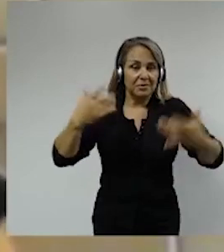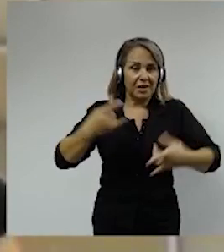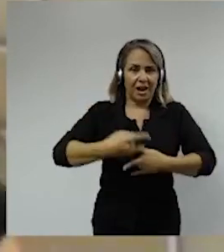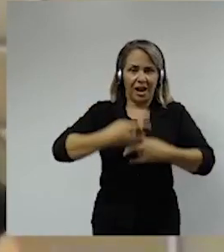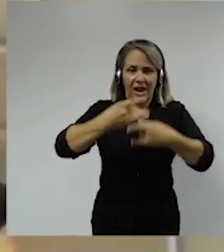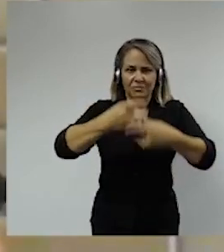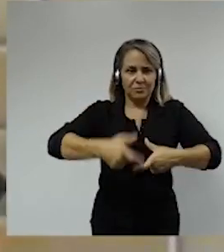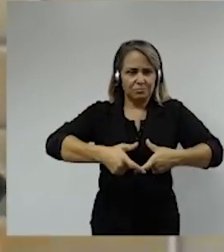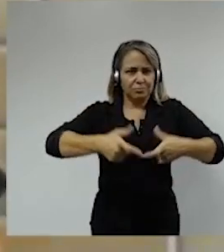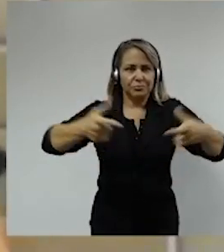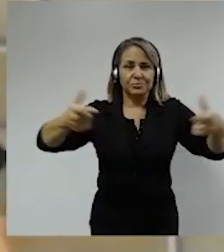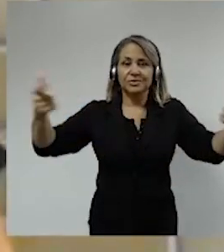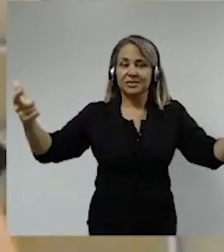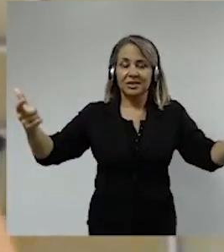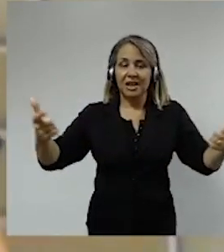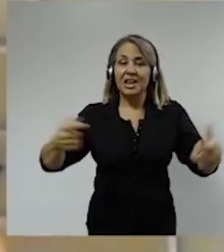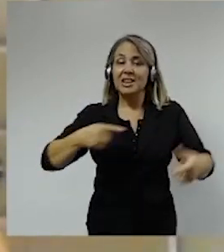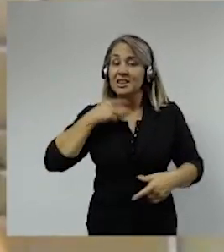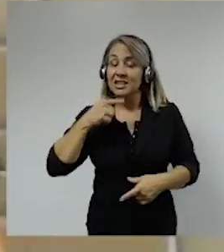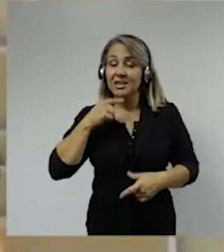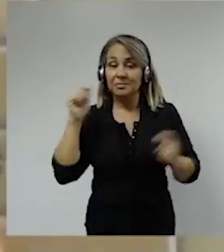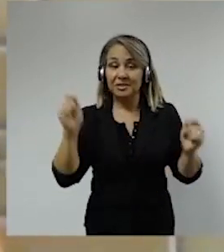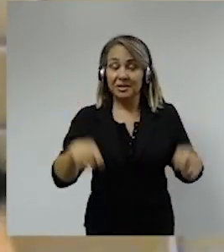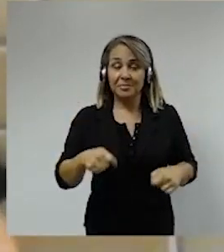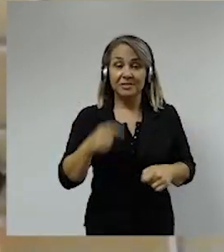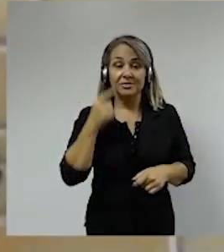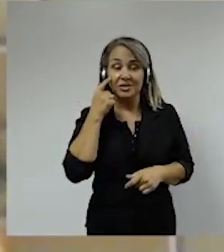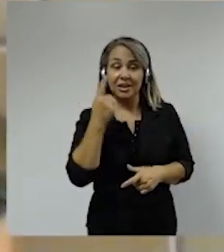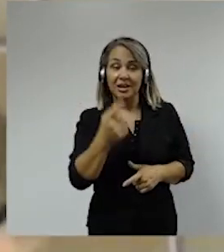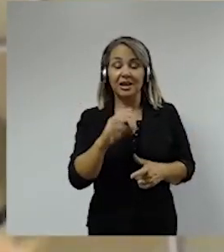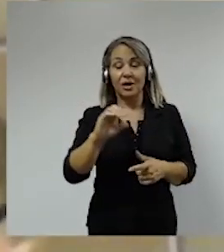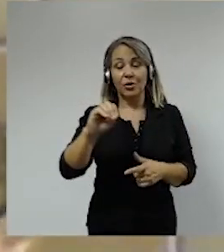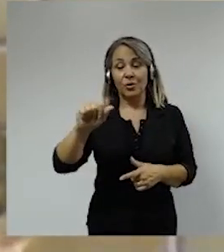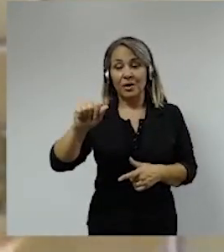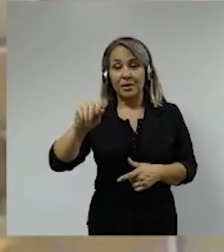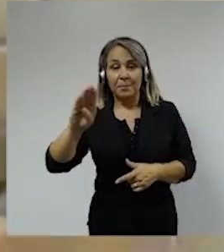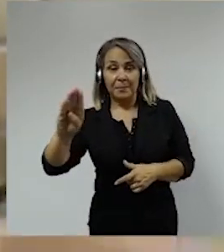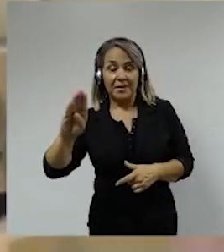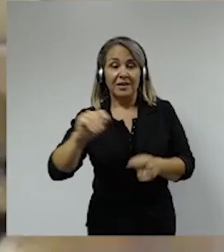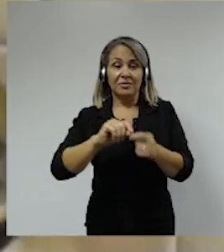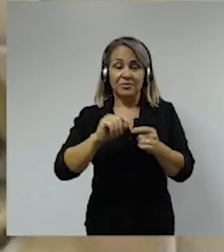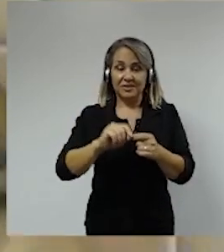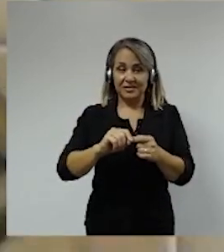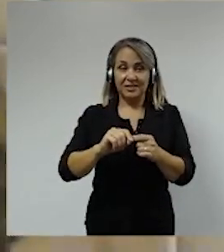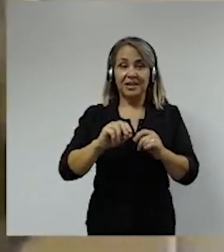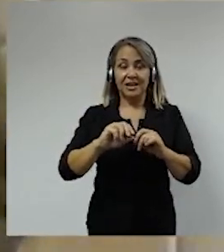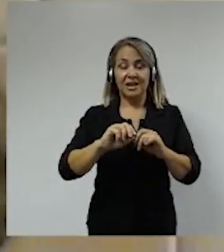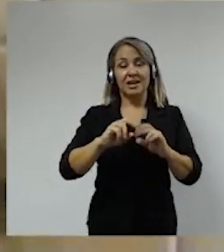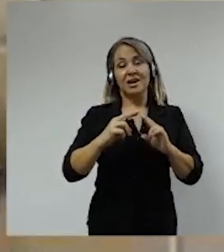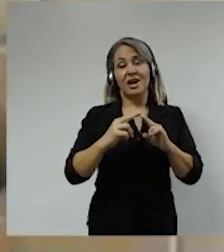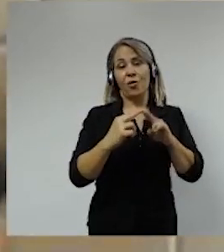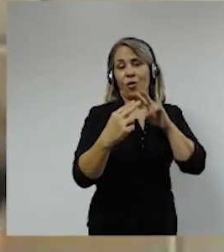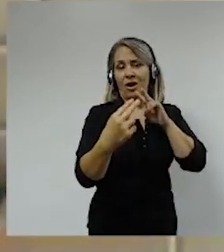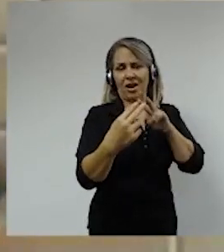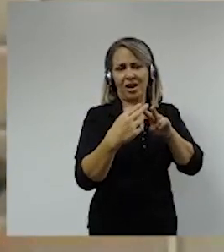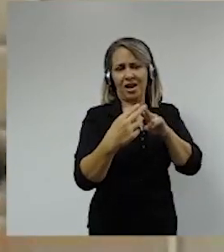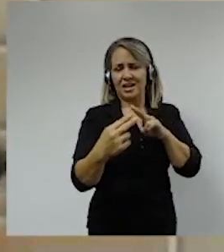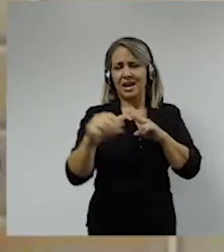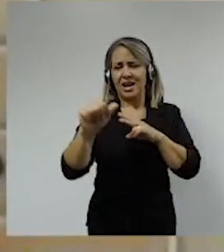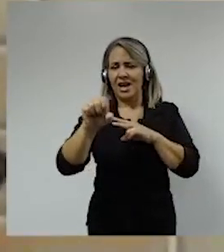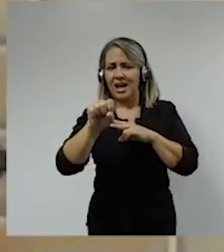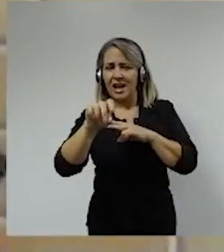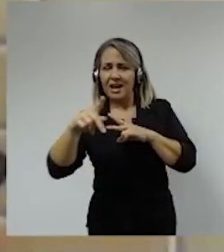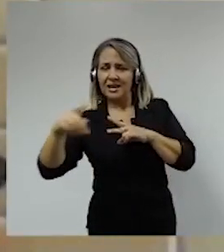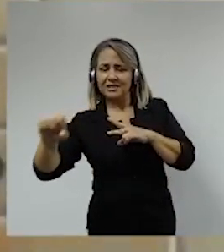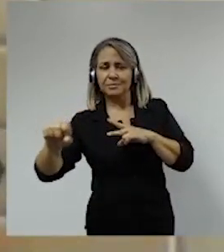bombar desse jeito, ninguém imaginava que o congresso da OAB seria feito online, nem o da BPI, nem o da ASP, então